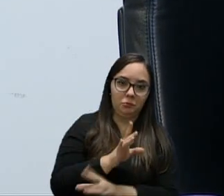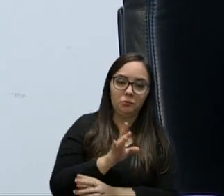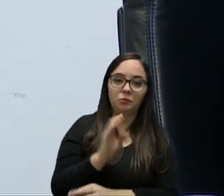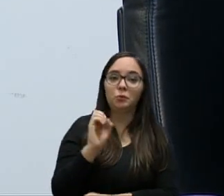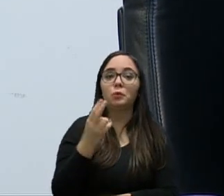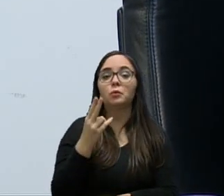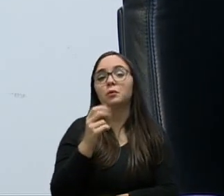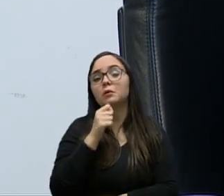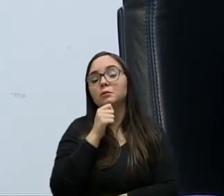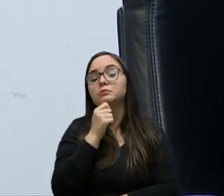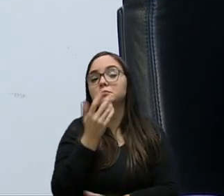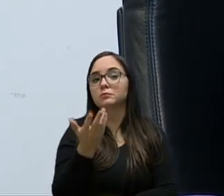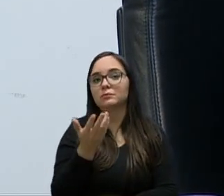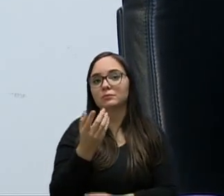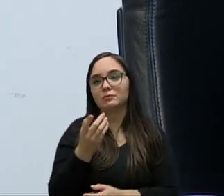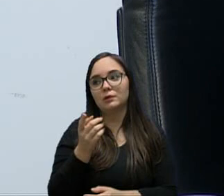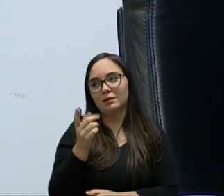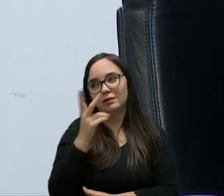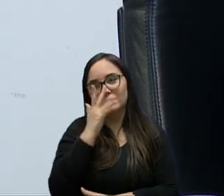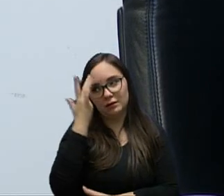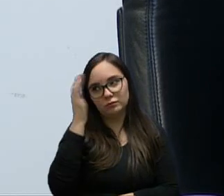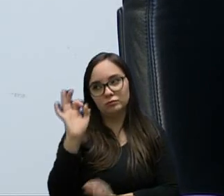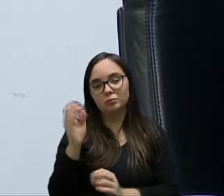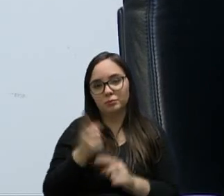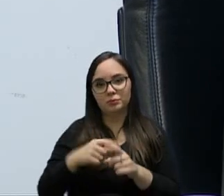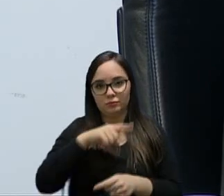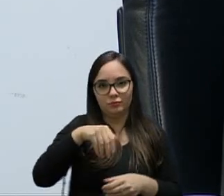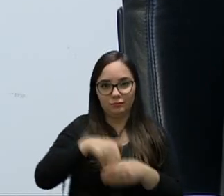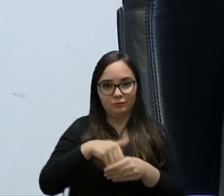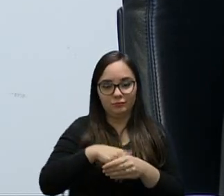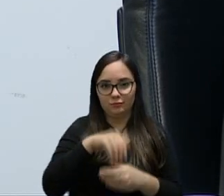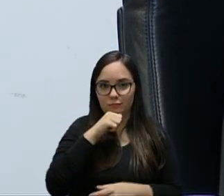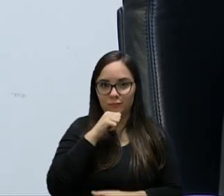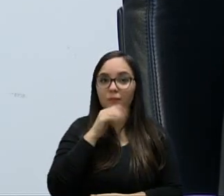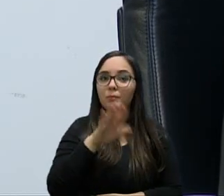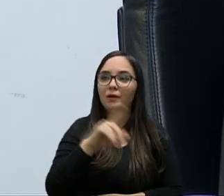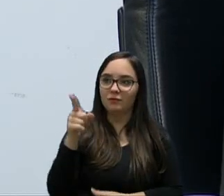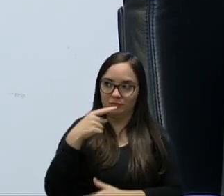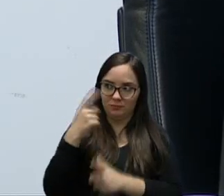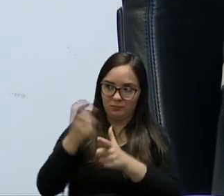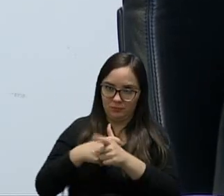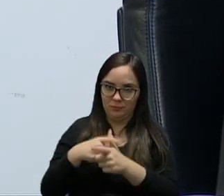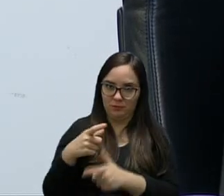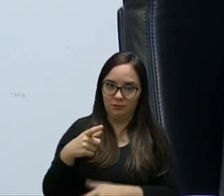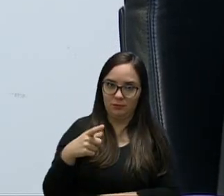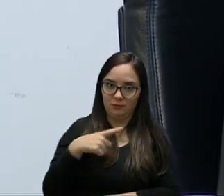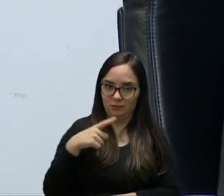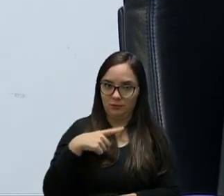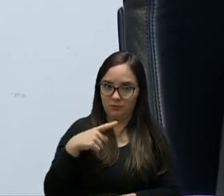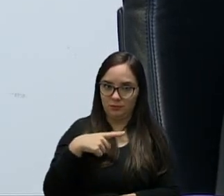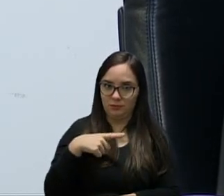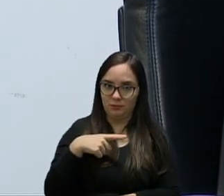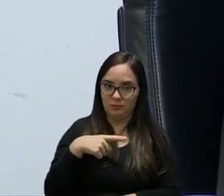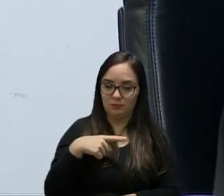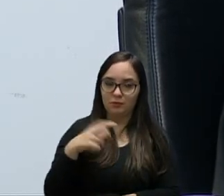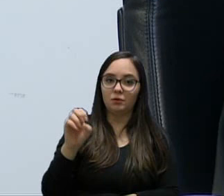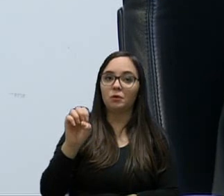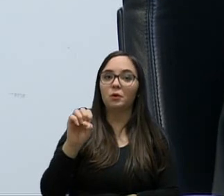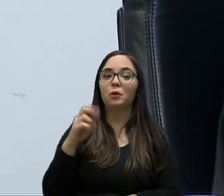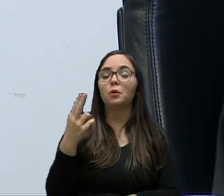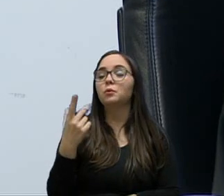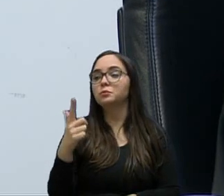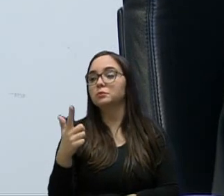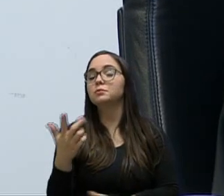um vai voltar no início mas esse déficit existe na adepta ao superávit no